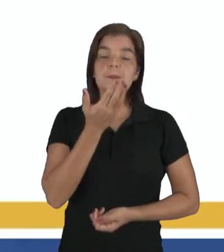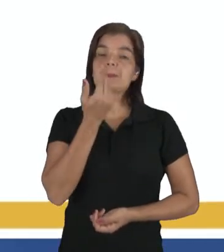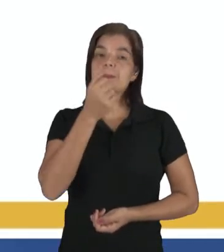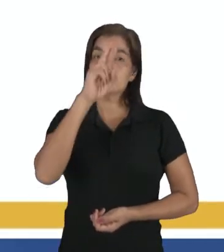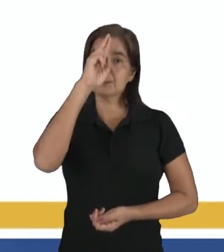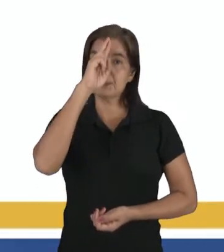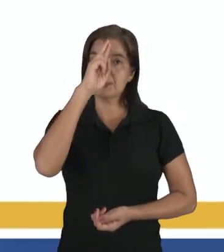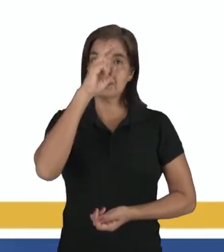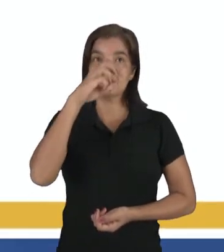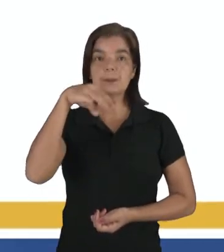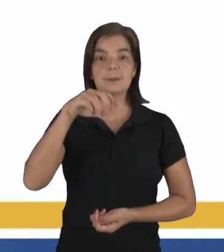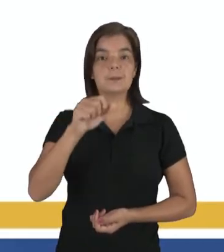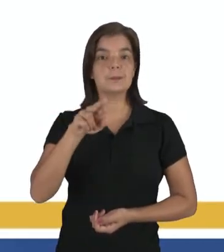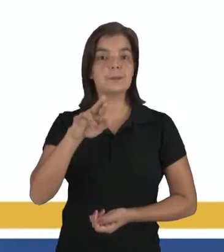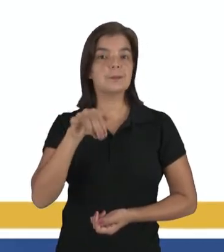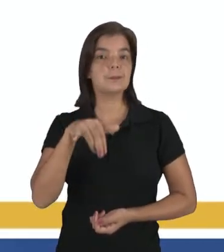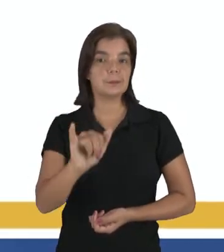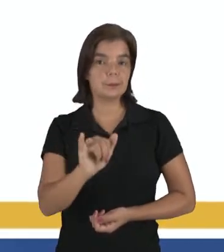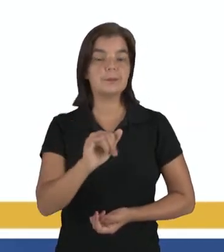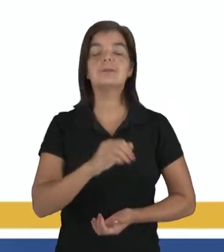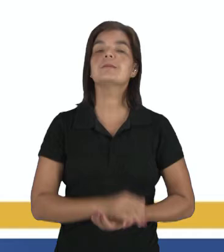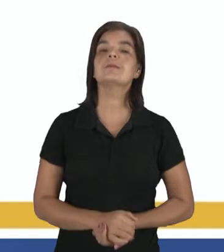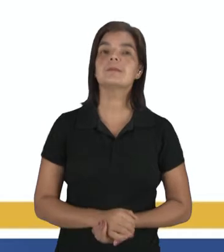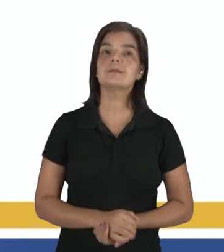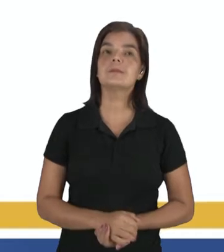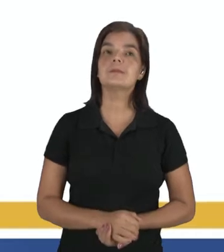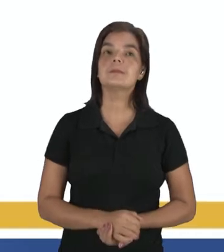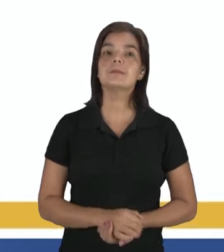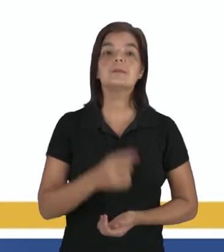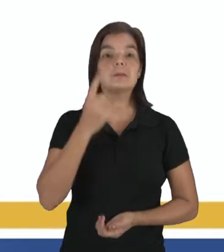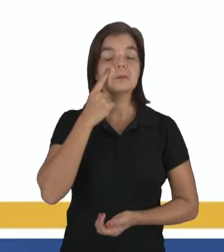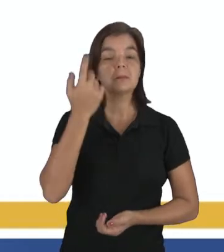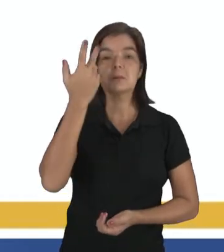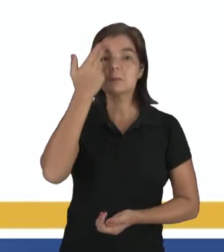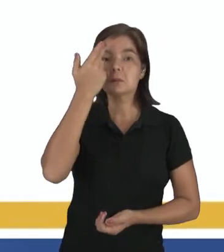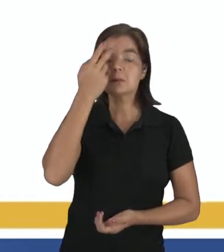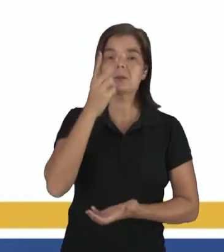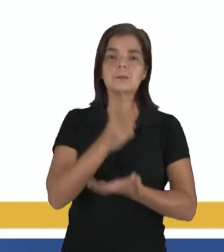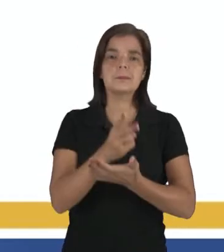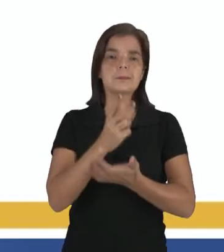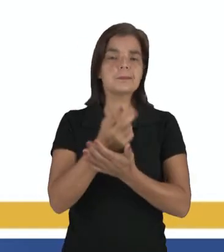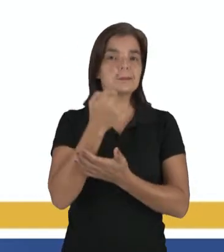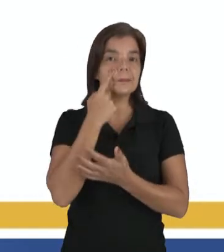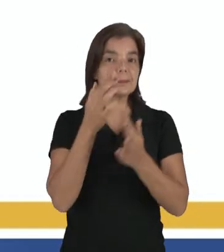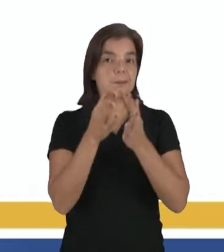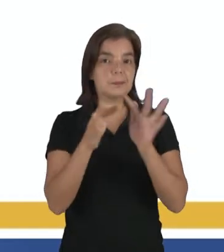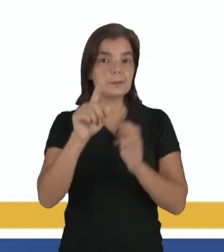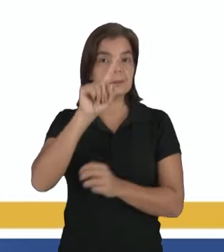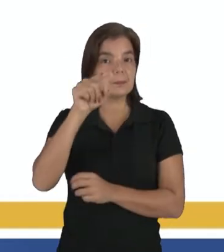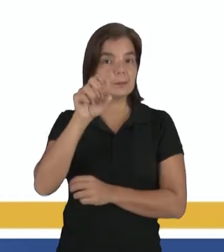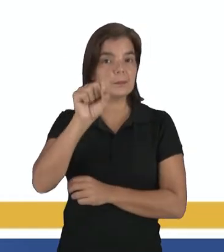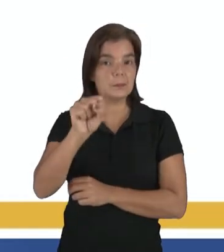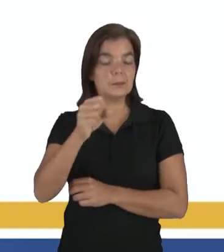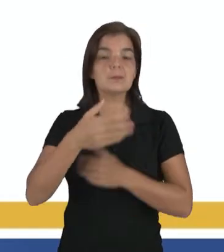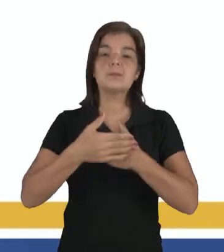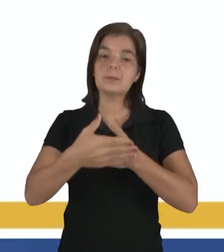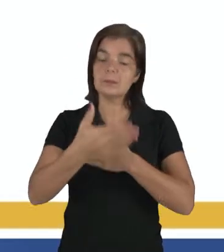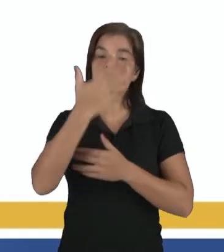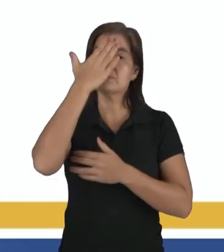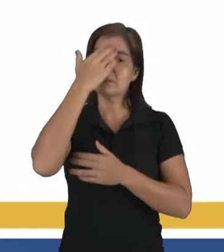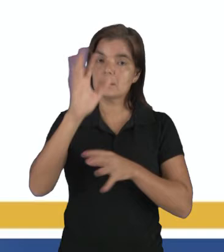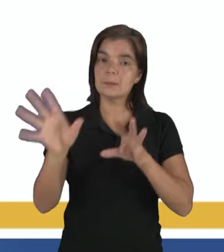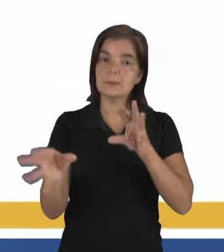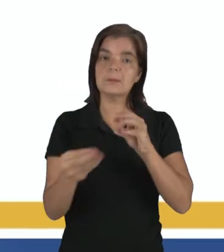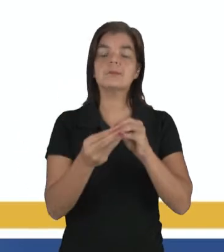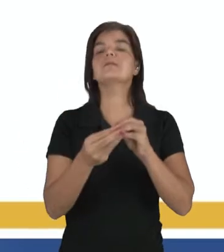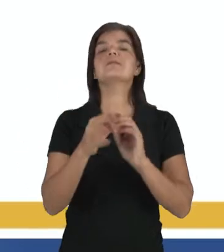Ela almoçará com a Mary. Então, essa contração é muito comum. Sempre que vocês virem esse apóstrofe s daqui para frente, então saibam